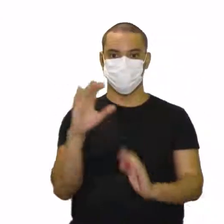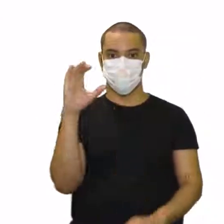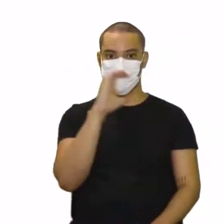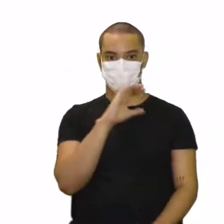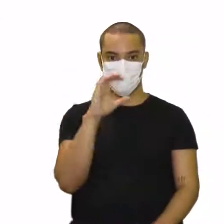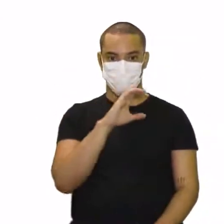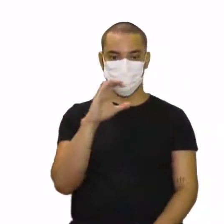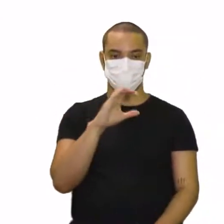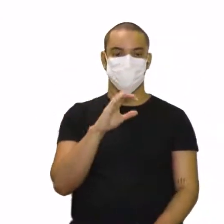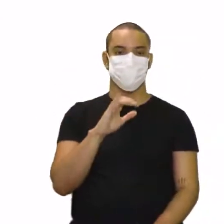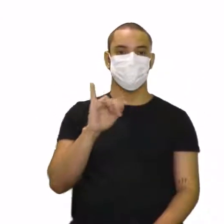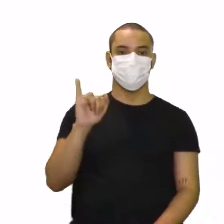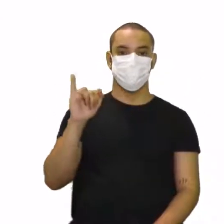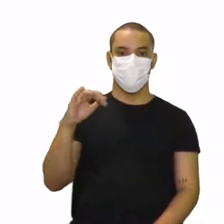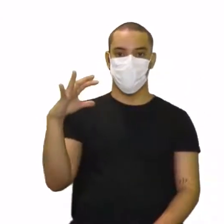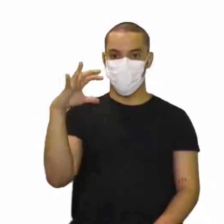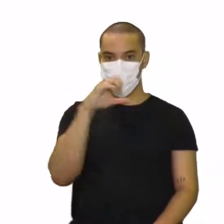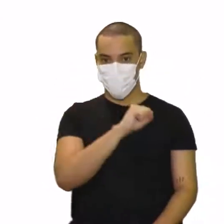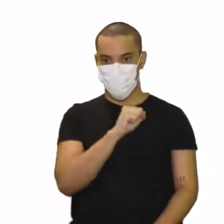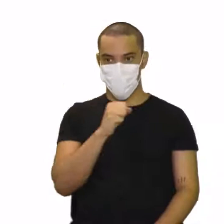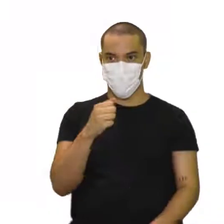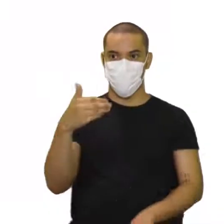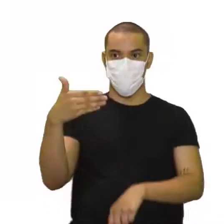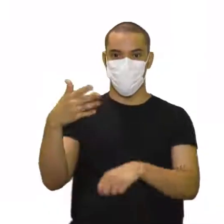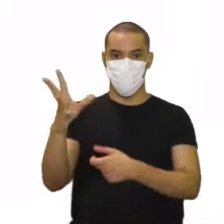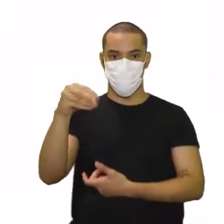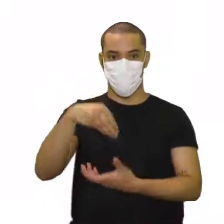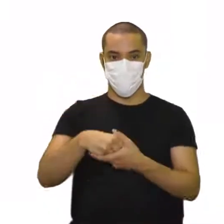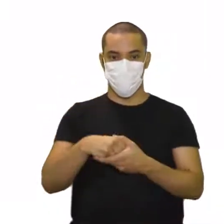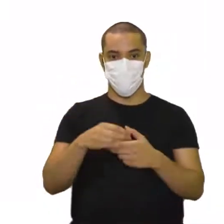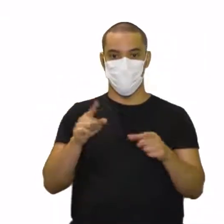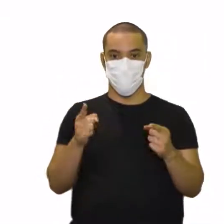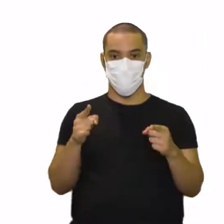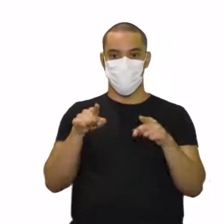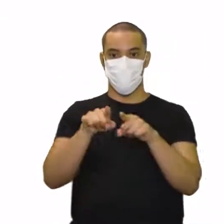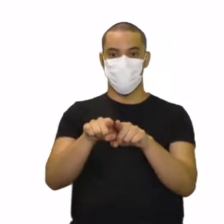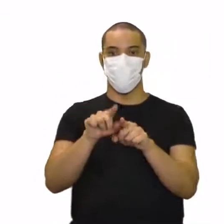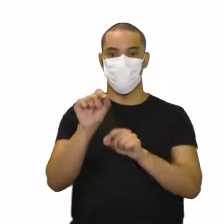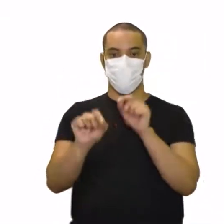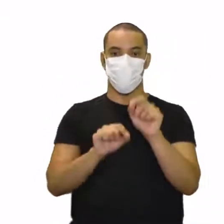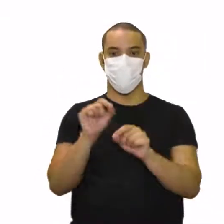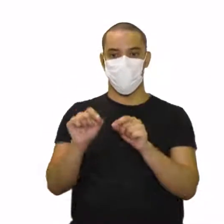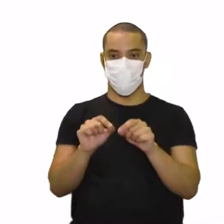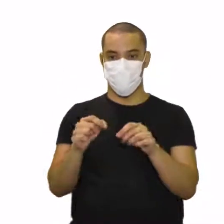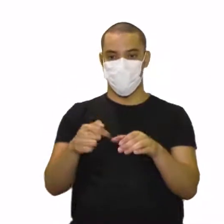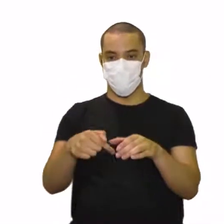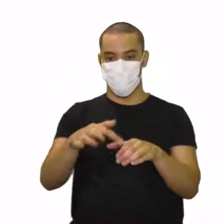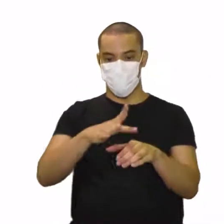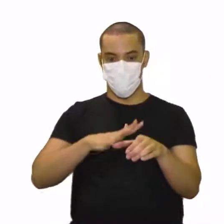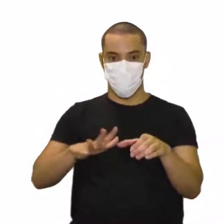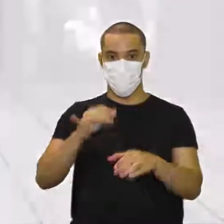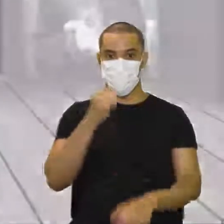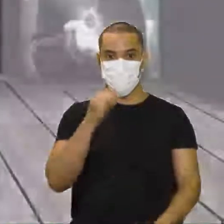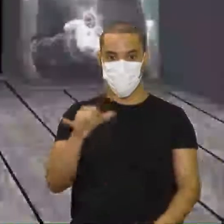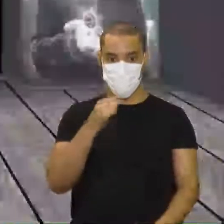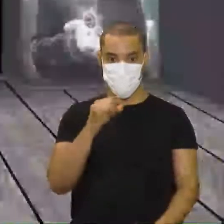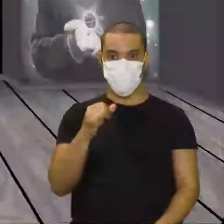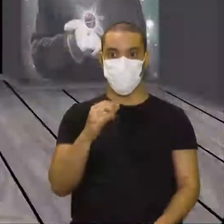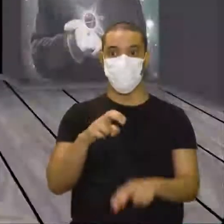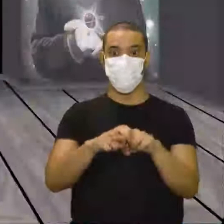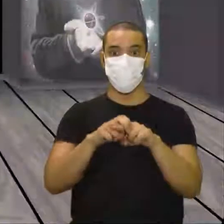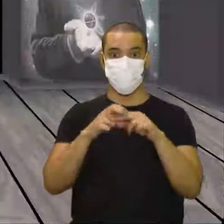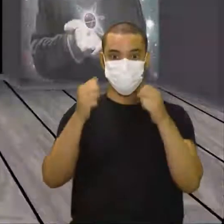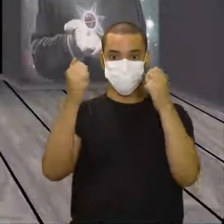de intensidade constante, perpendicular ao campo magnético. Então, quando eu falo isso, pessoal, olha